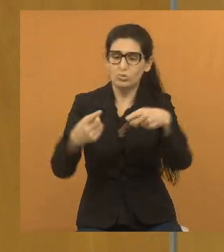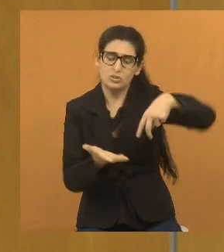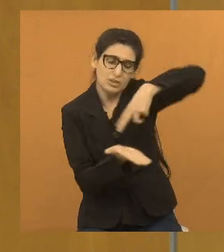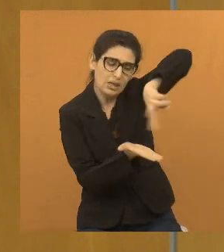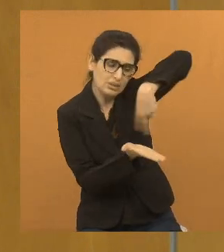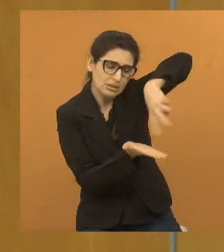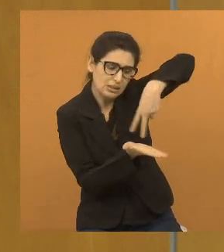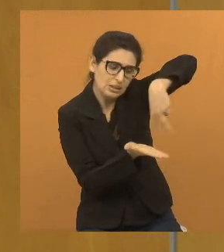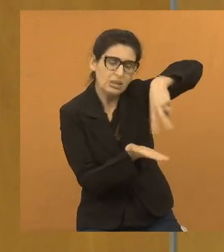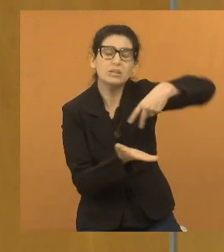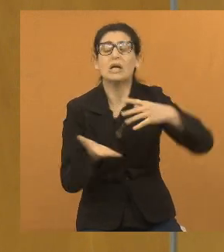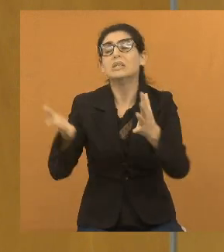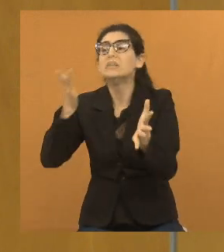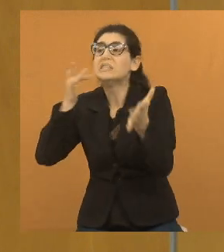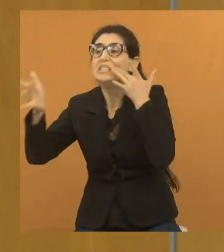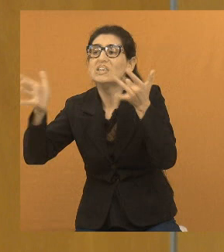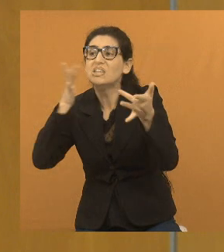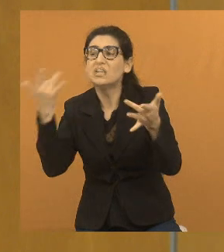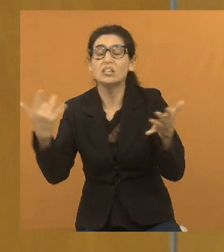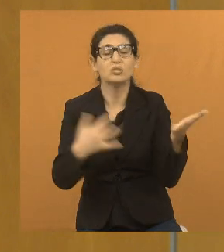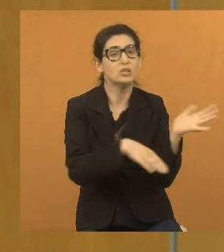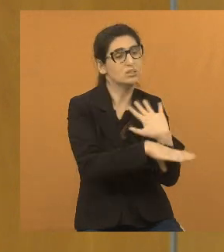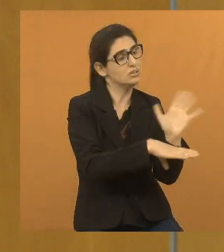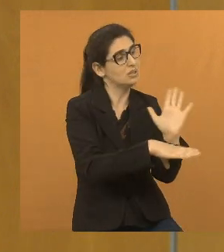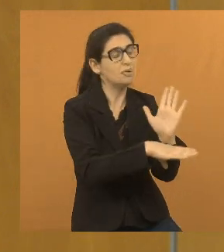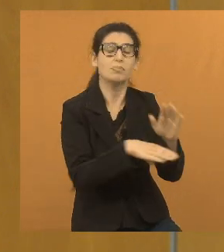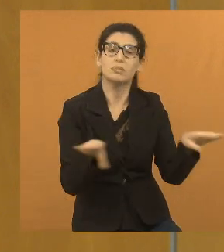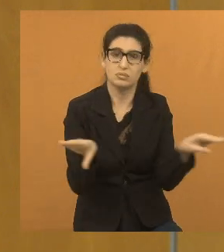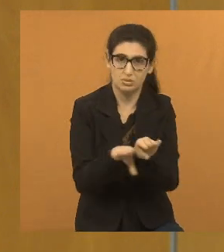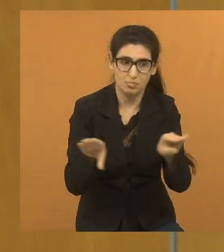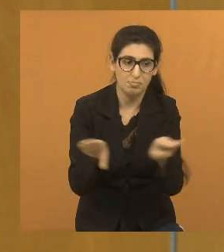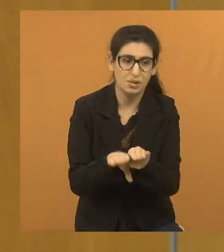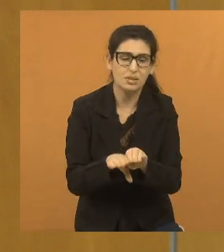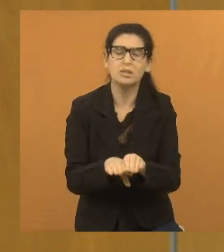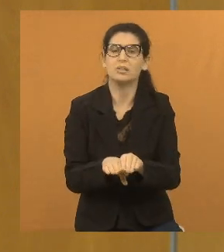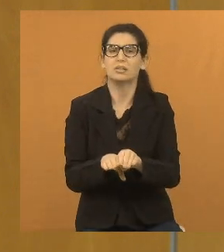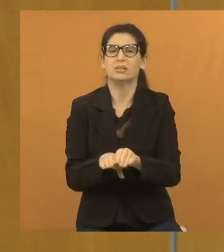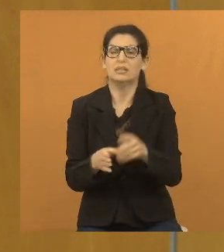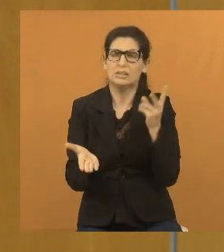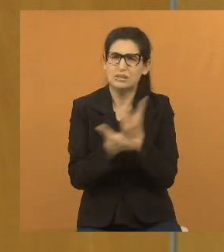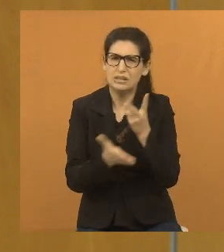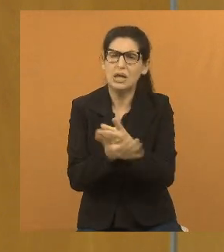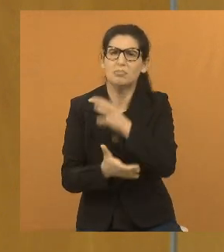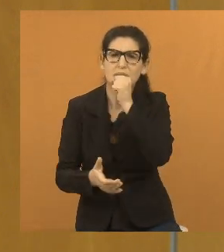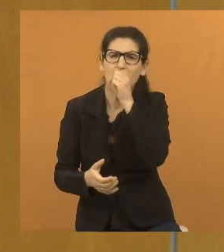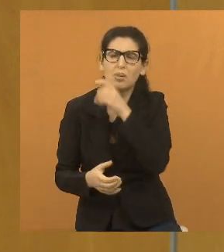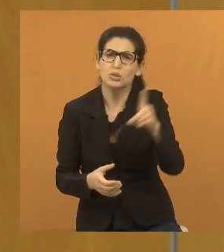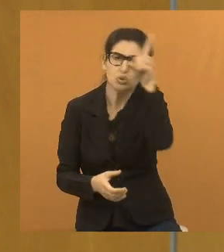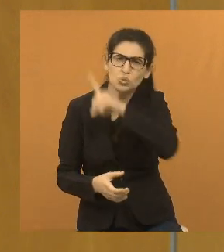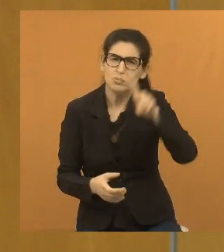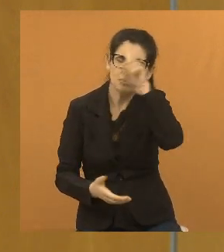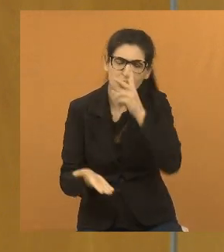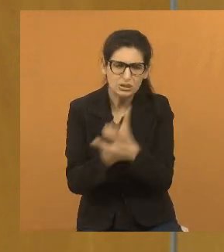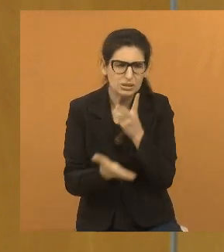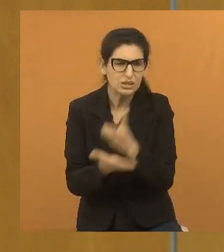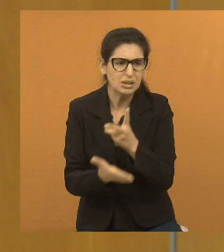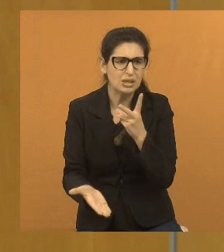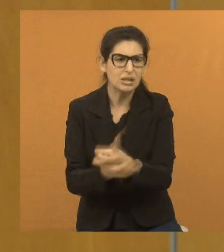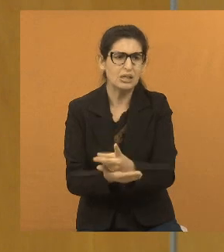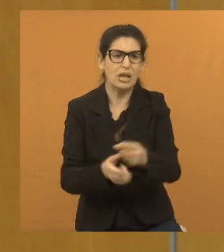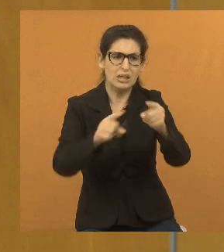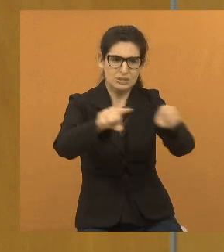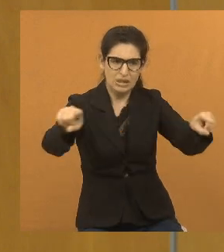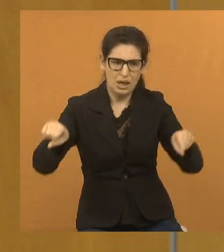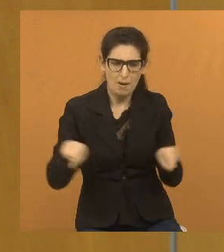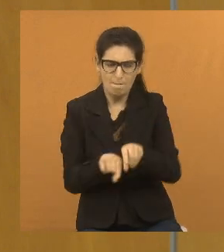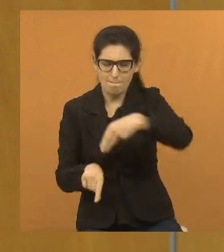cinema. Além de nossa programação fixa, que acontece todos os finais de semana na Sala Mário Lago e outros equipamentos de